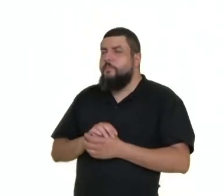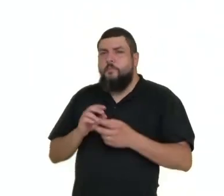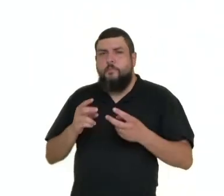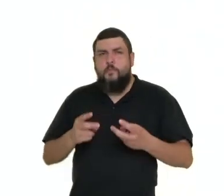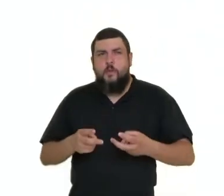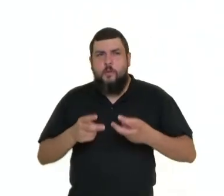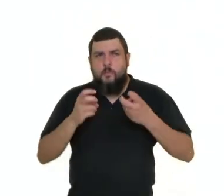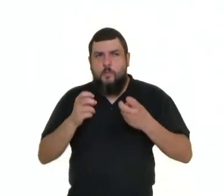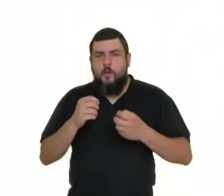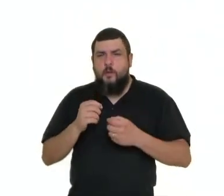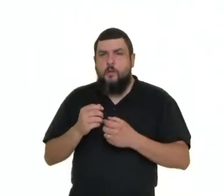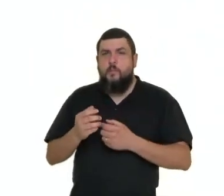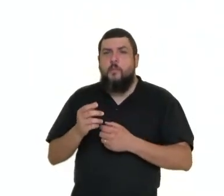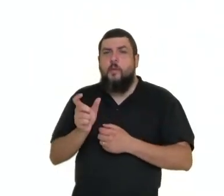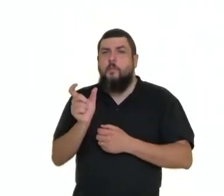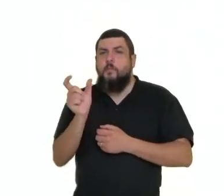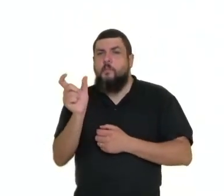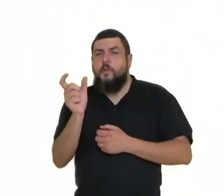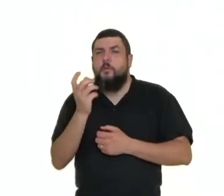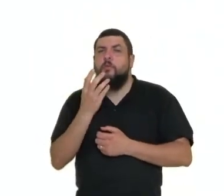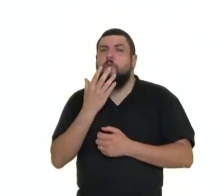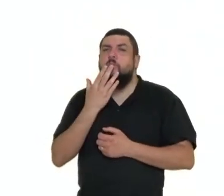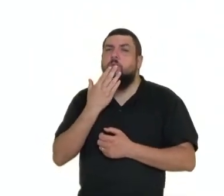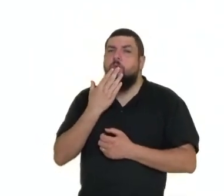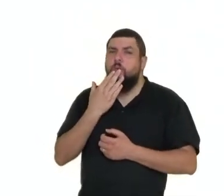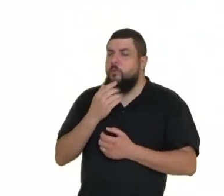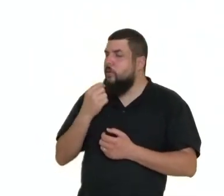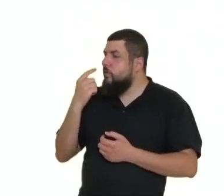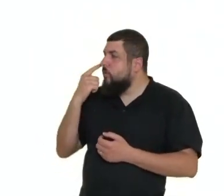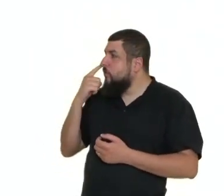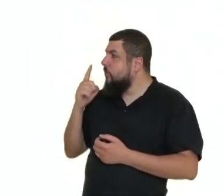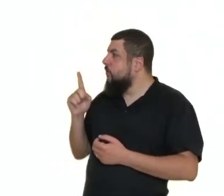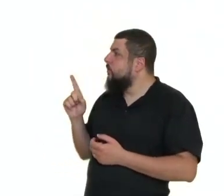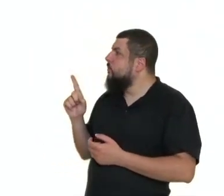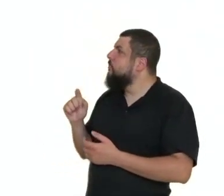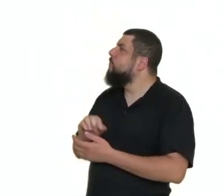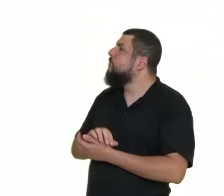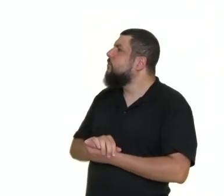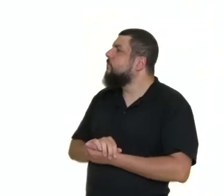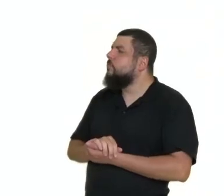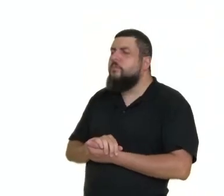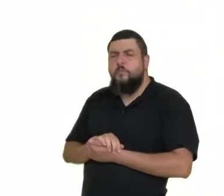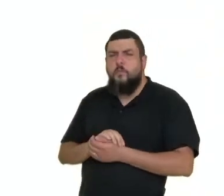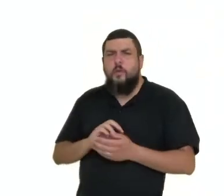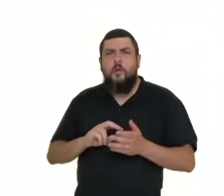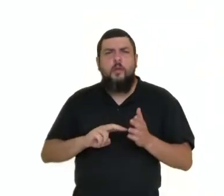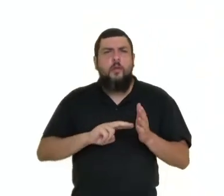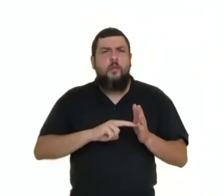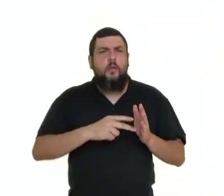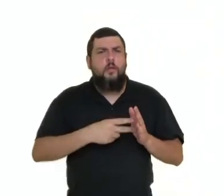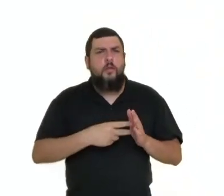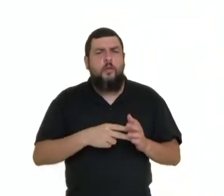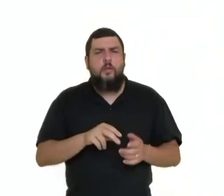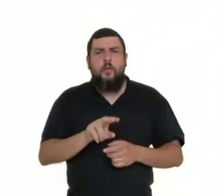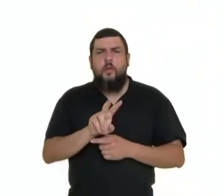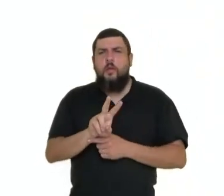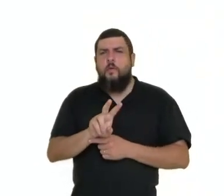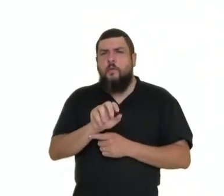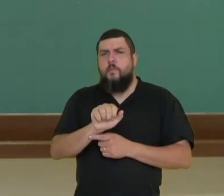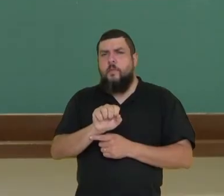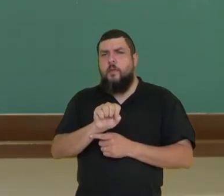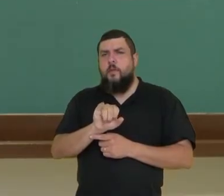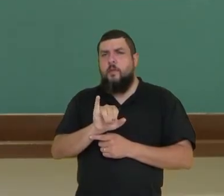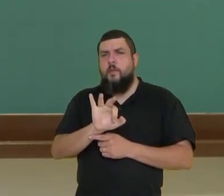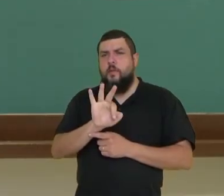destaque colorido aqui, ó, vasito, mantequilla. Prof, o que significa vasito? Tome muito cuidado com esse